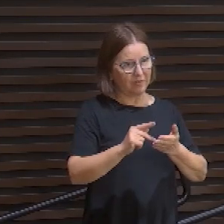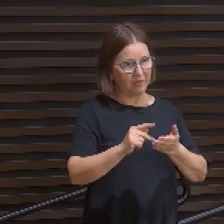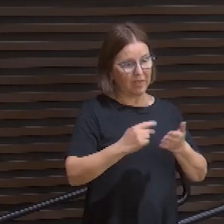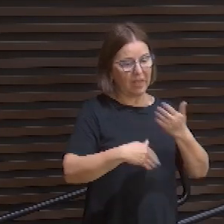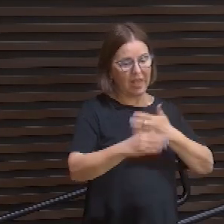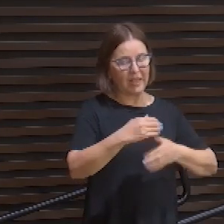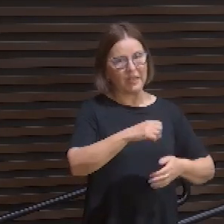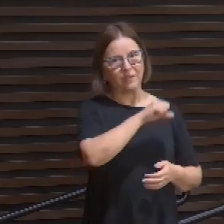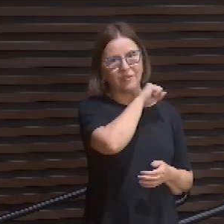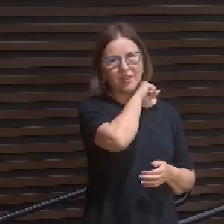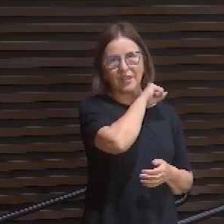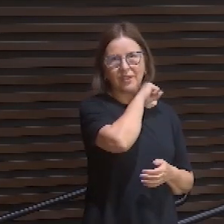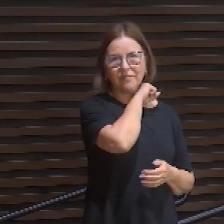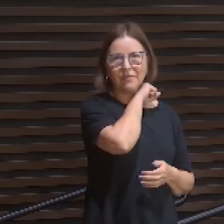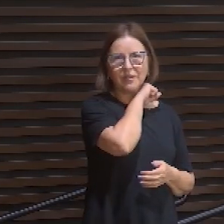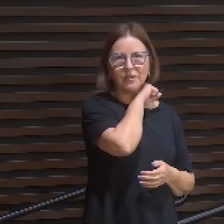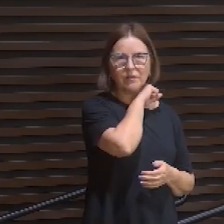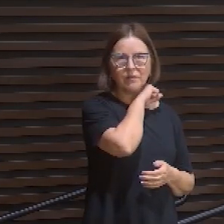sacrifícios,